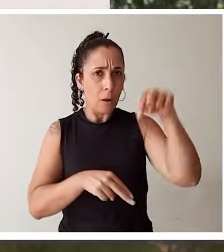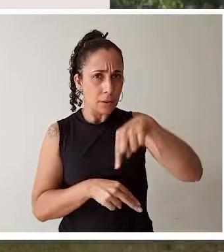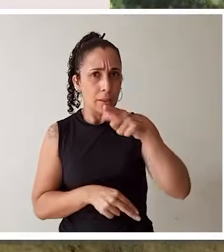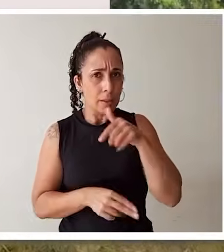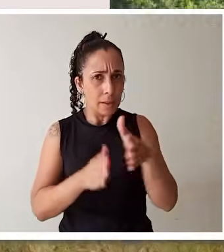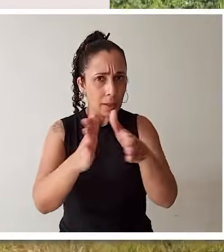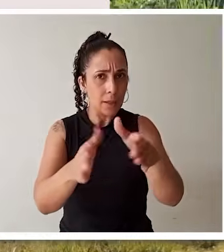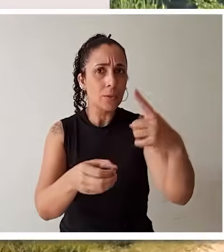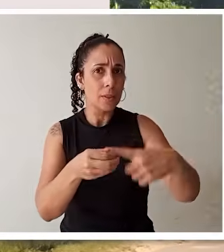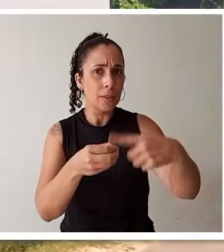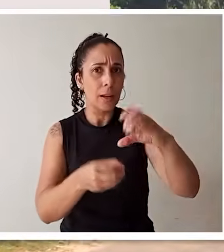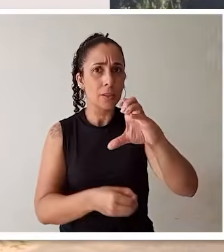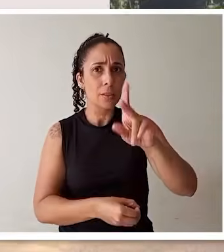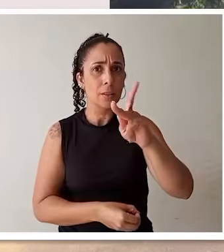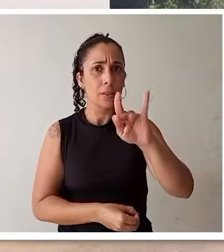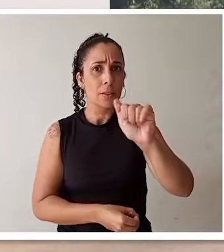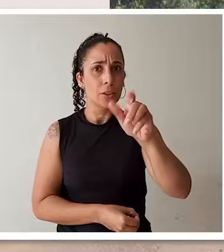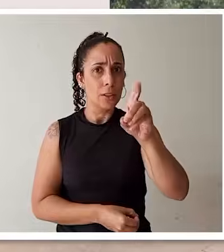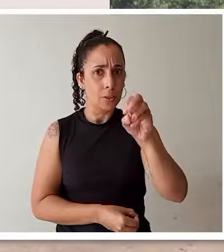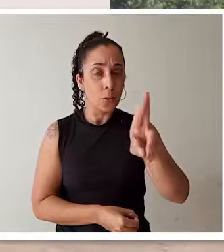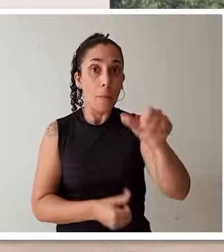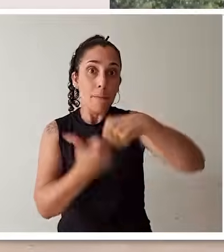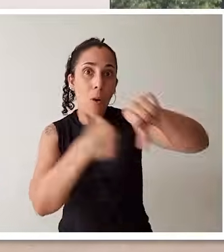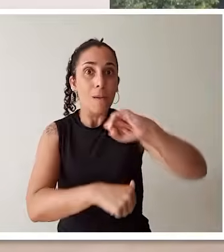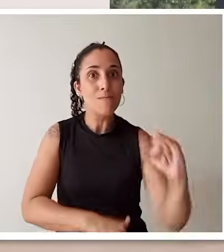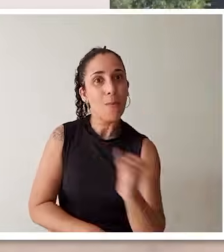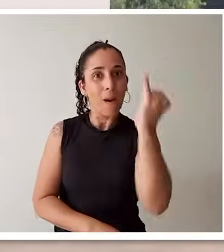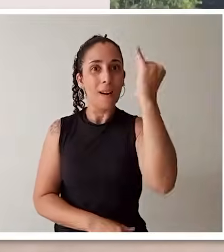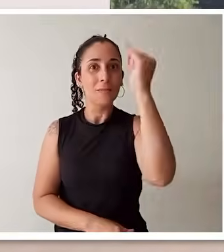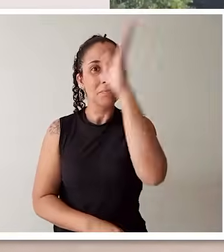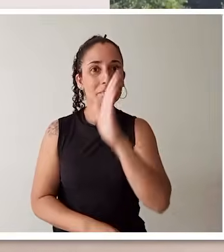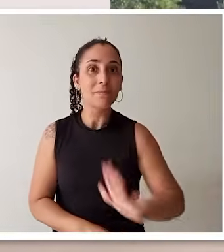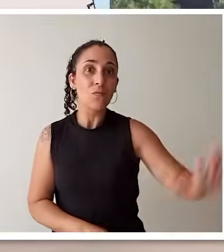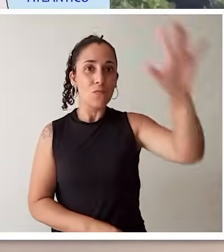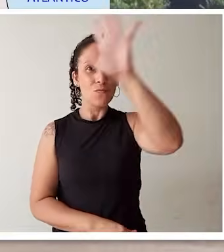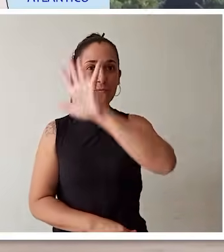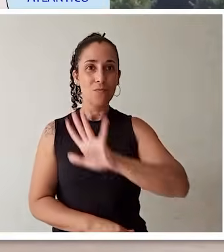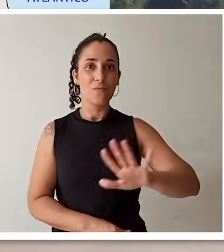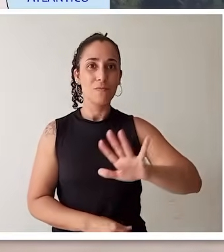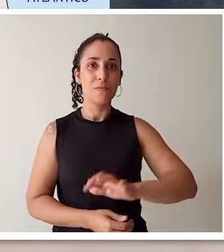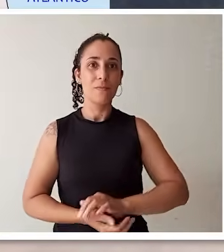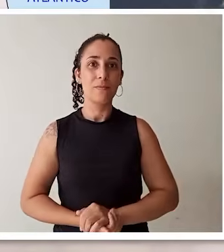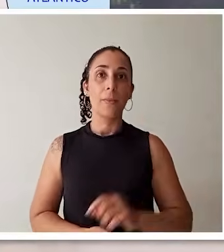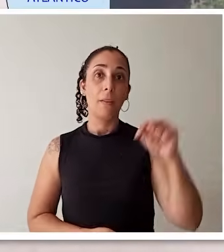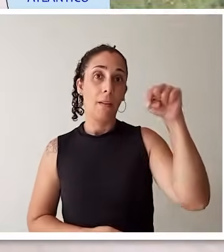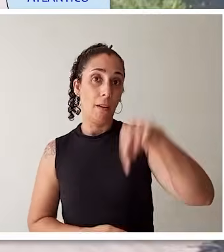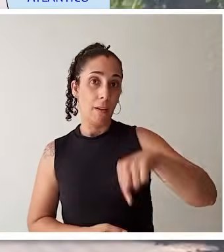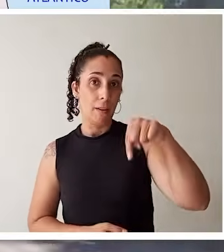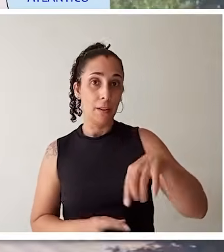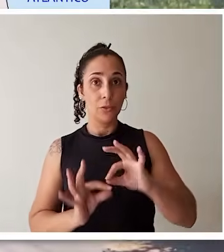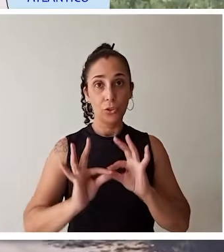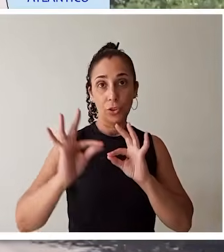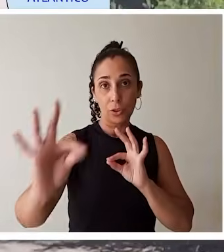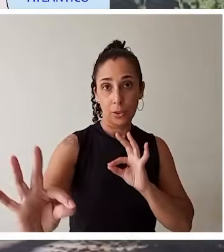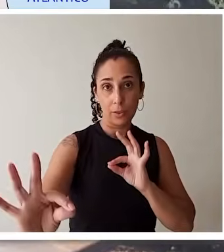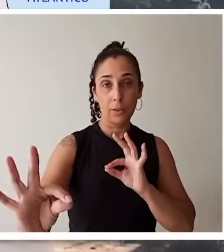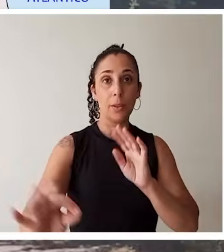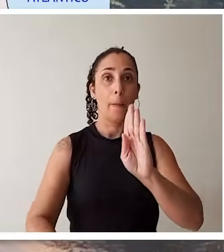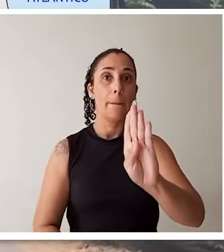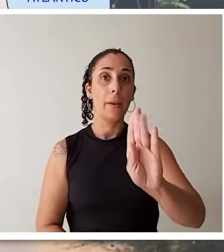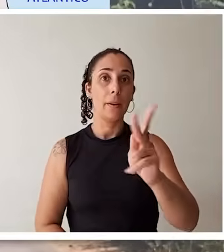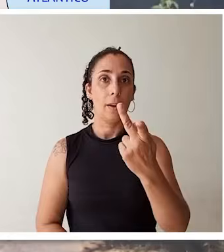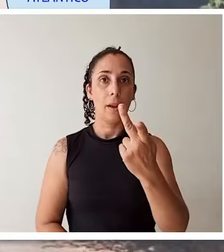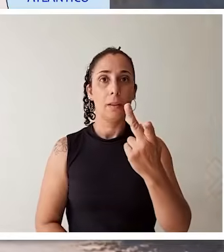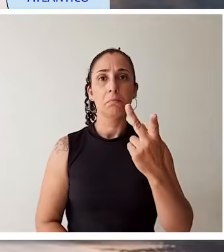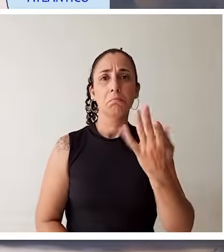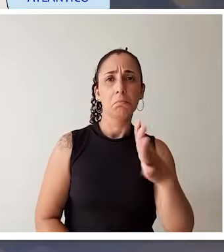que Chiador se tornou tão importante, não só para Minas, como para todo o país. A distância daqui até Belo Horizonte dá